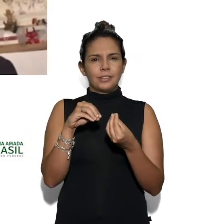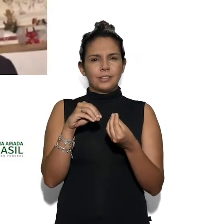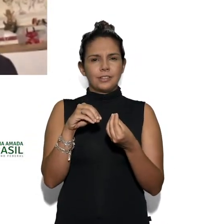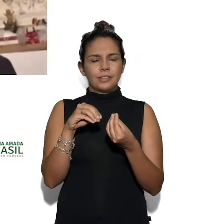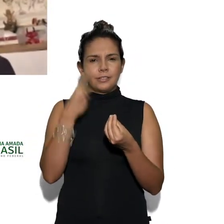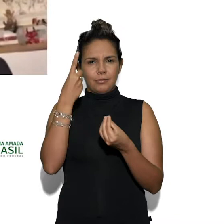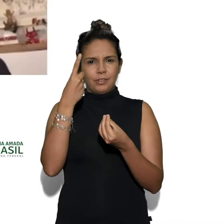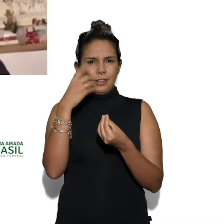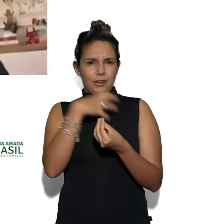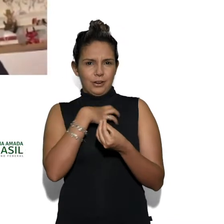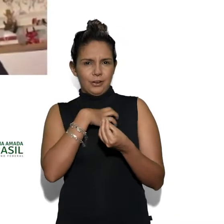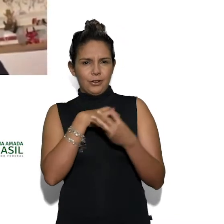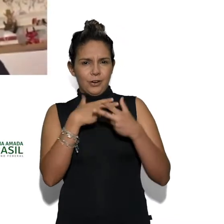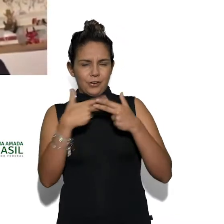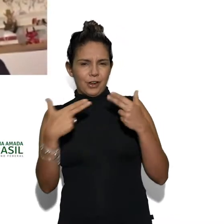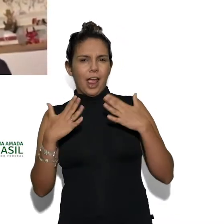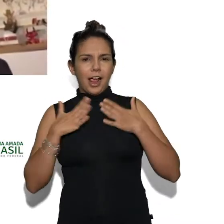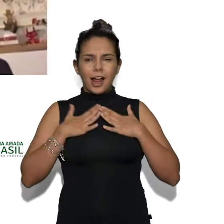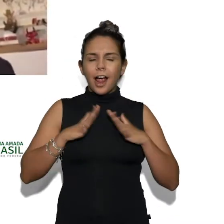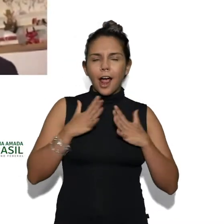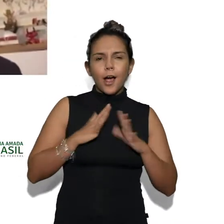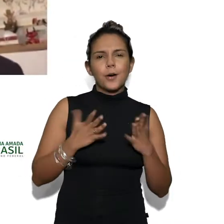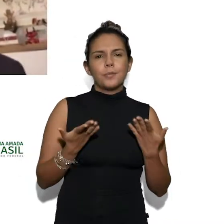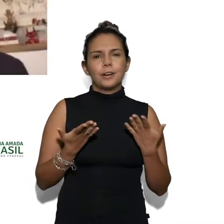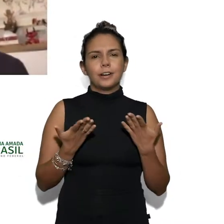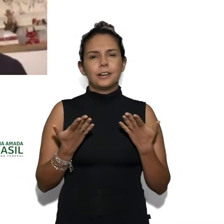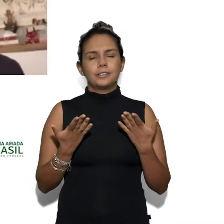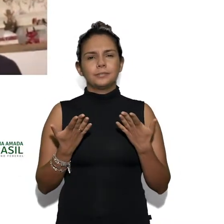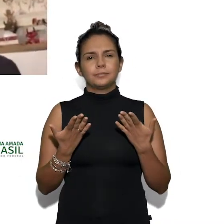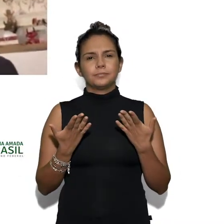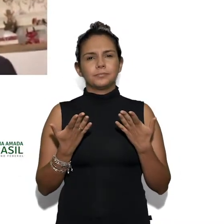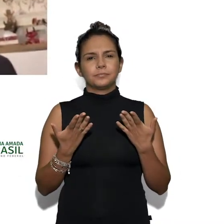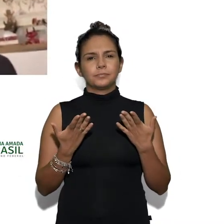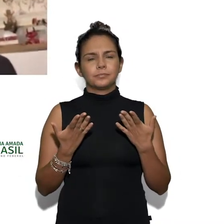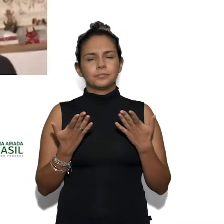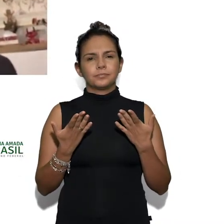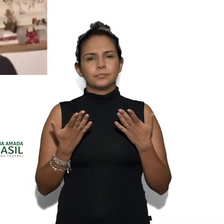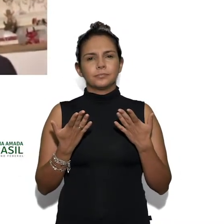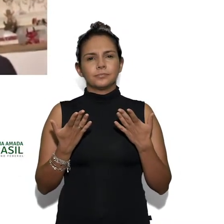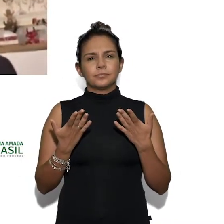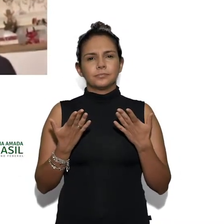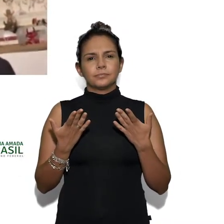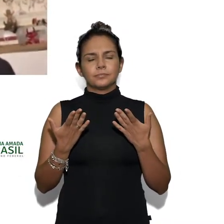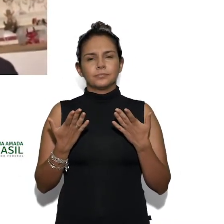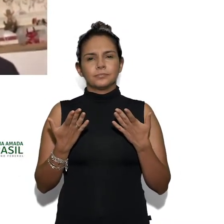só uma espécie de coisa calmante, não é? Para